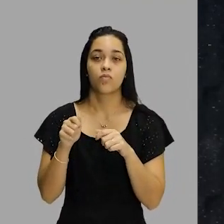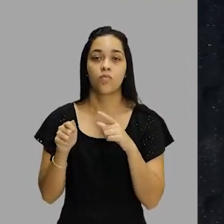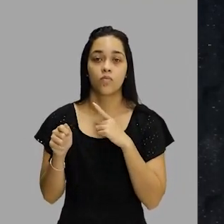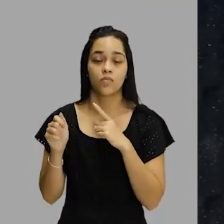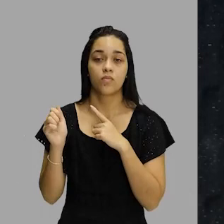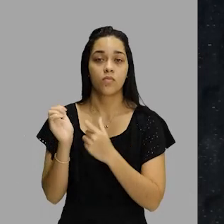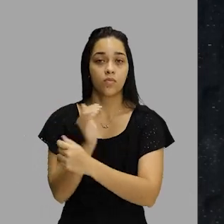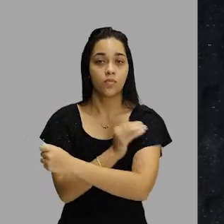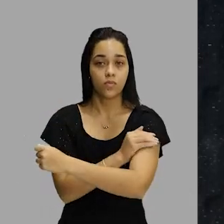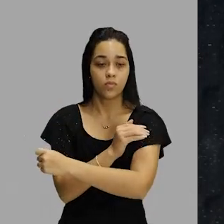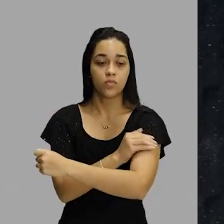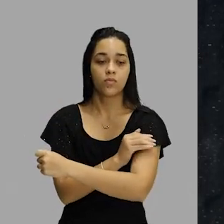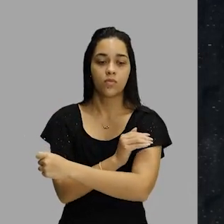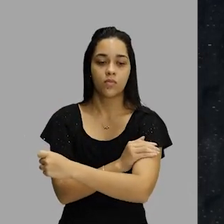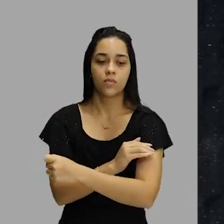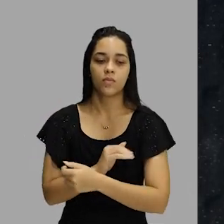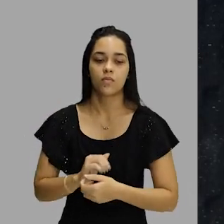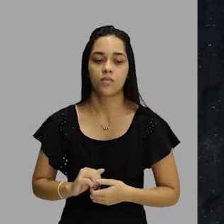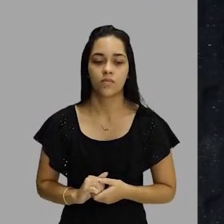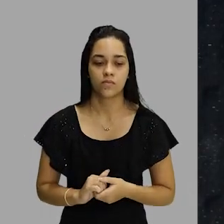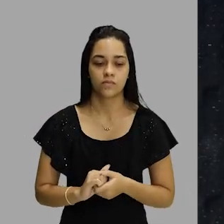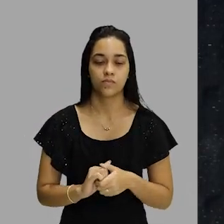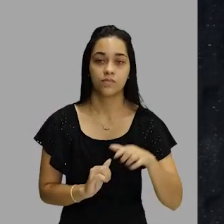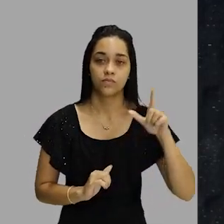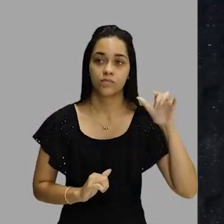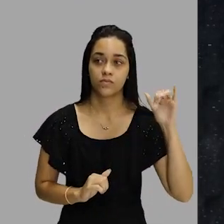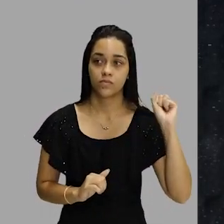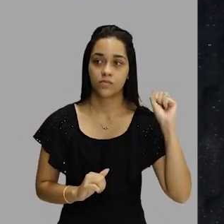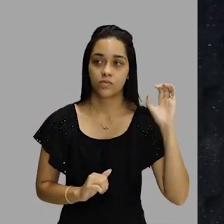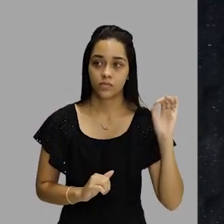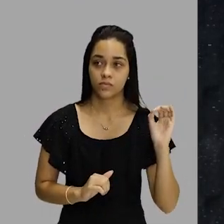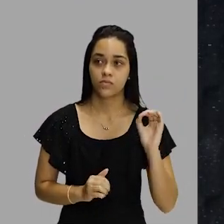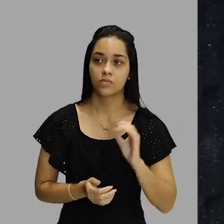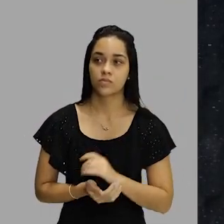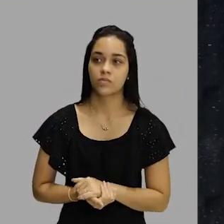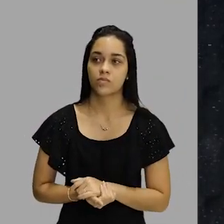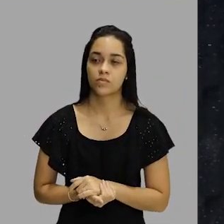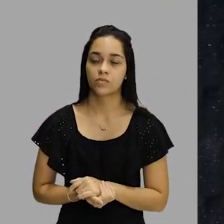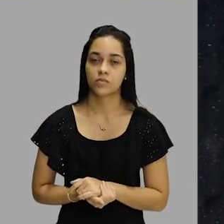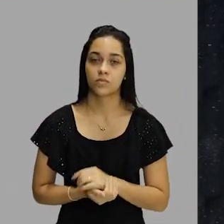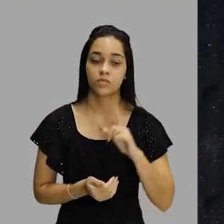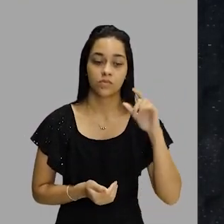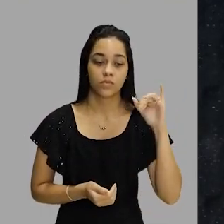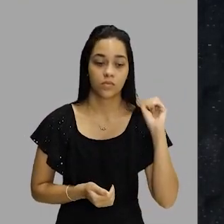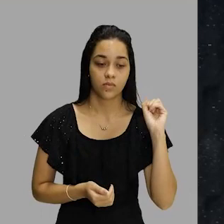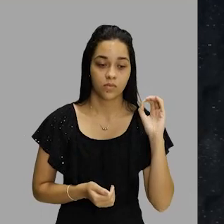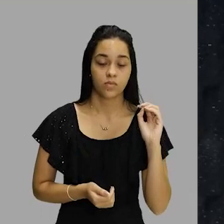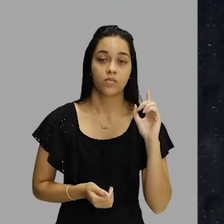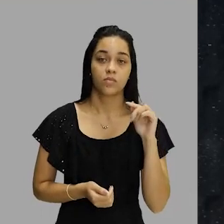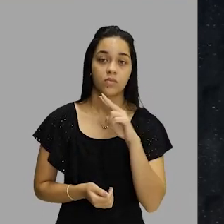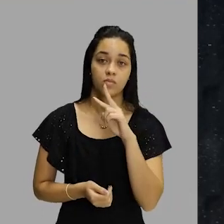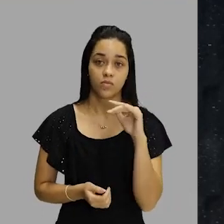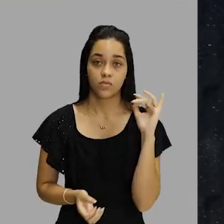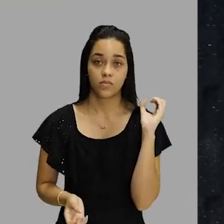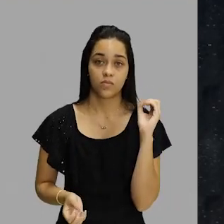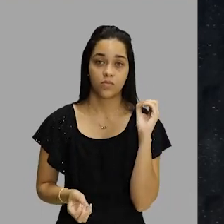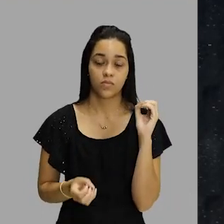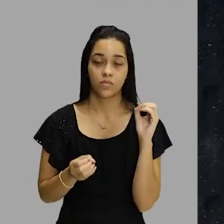Tecido muscular. O tecido muscular liso, nesse caso, né? Tecido muscular liso é o que vai